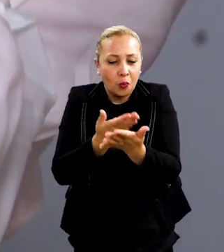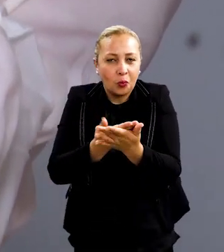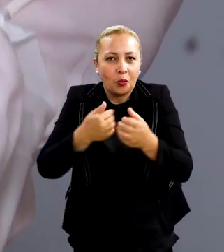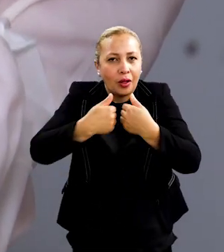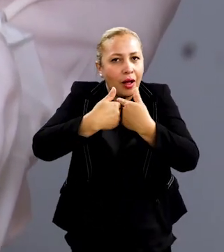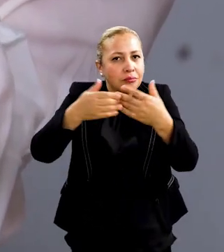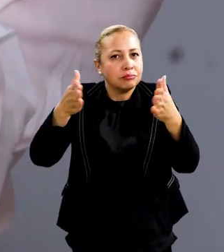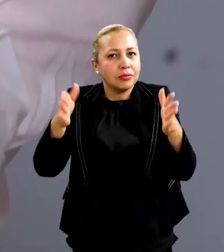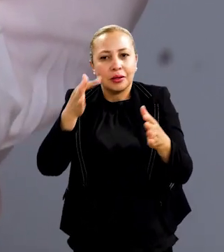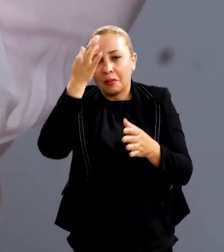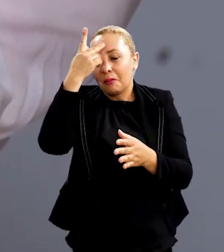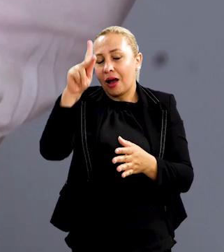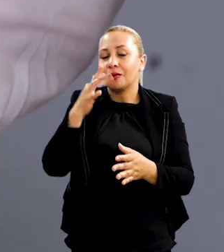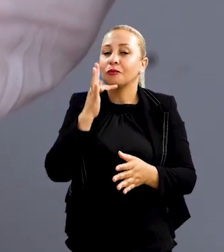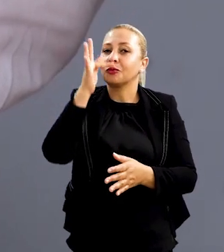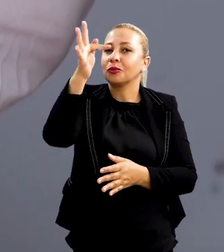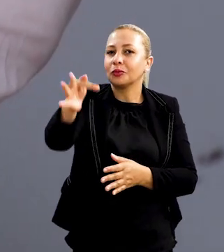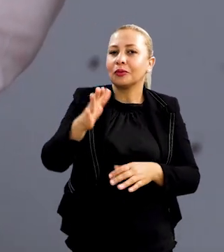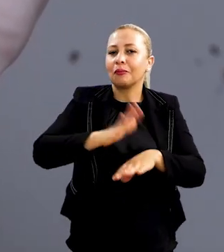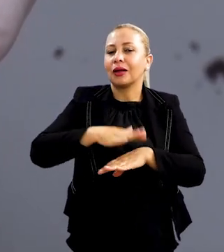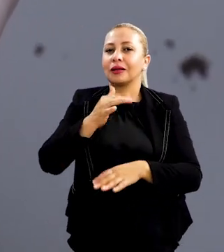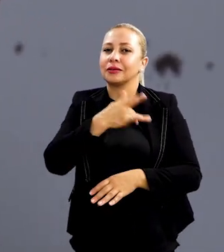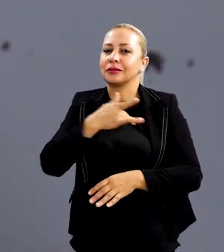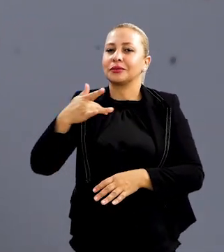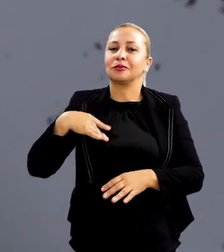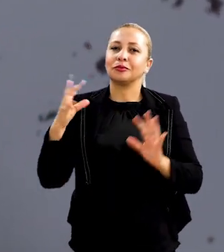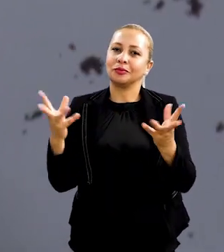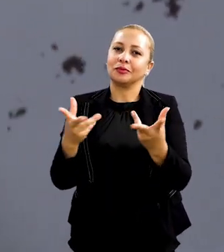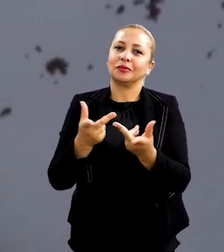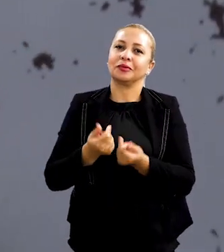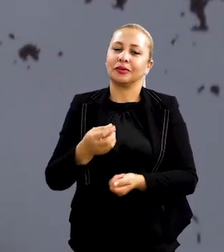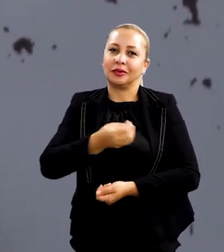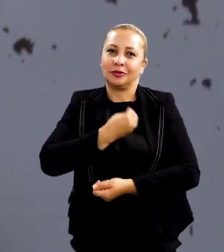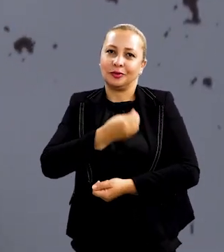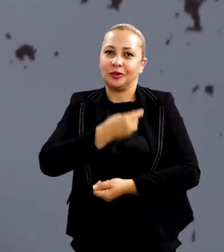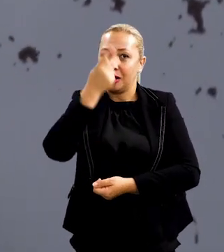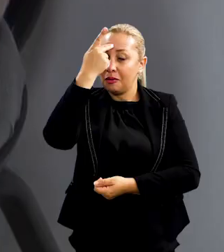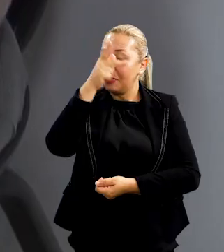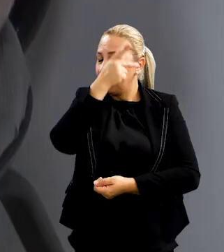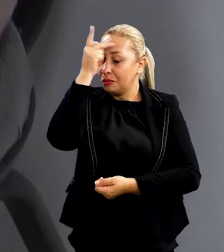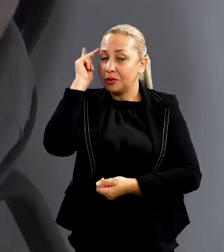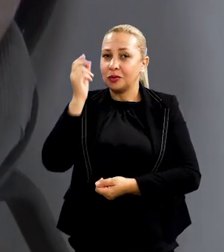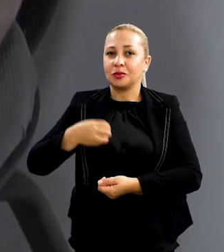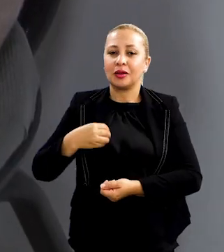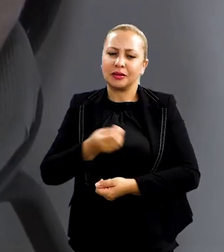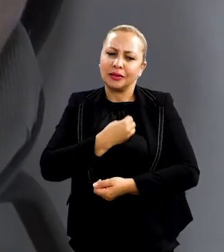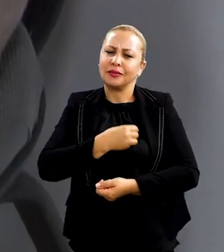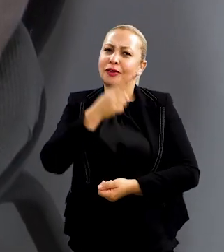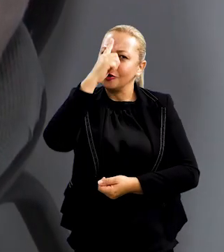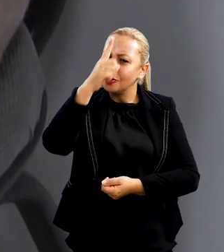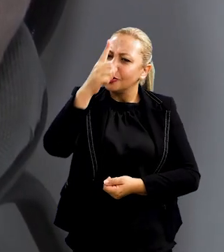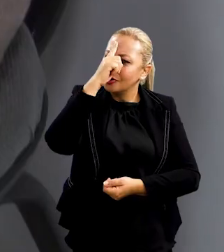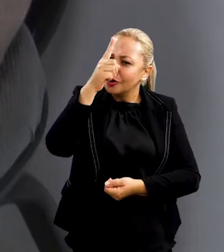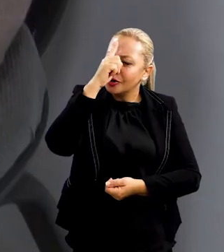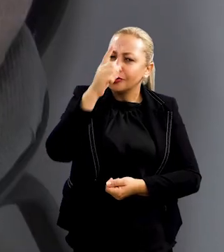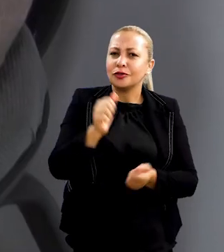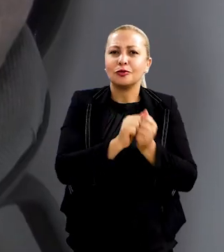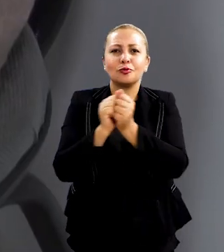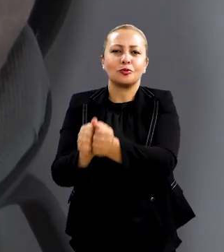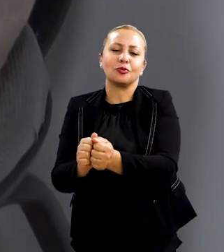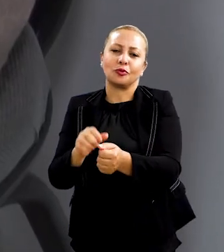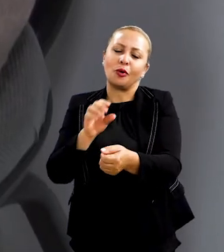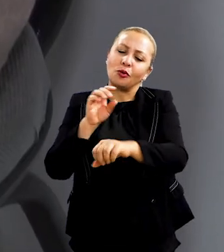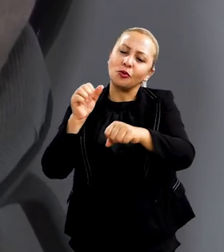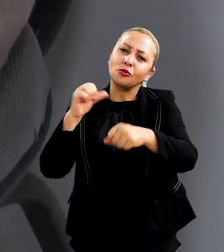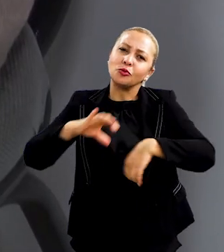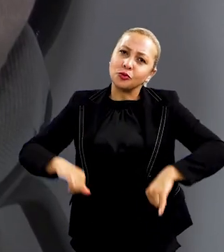estudo abre portas para um futuro com mais saúde e qualidade de vida para quem convive diariamente com